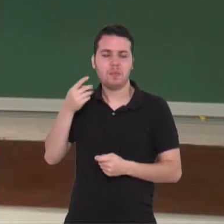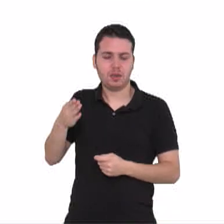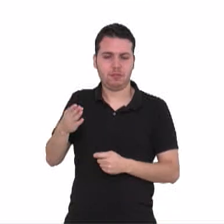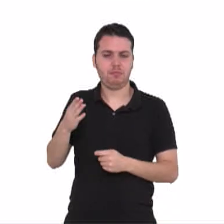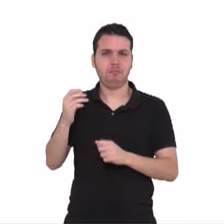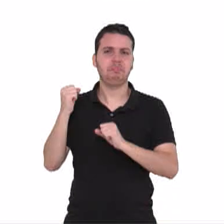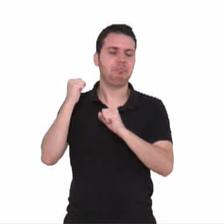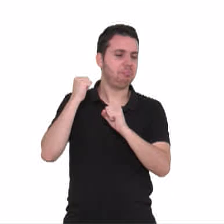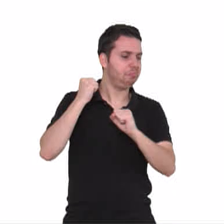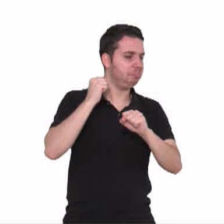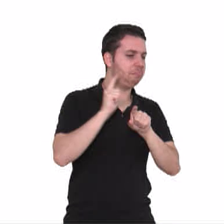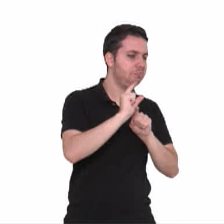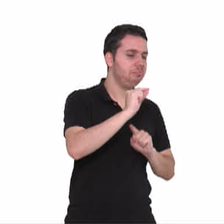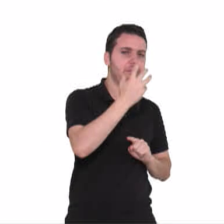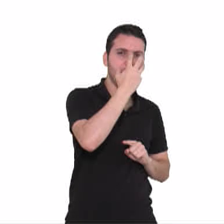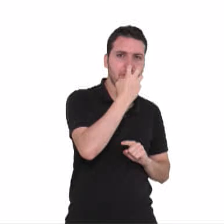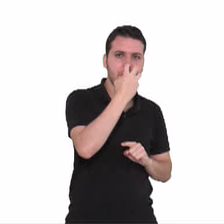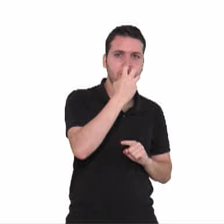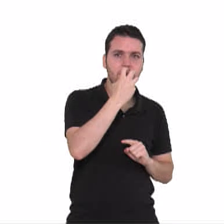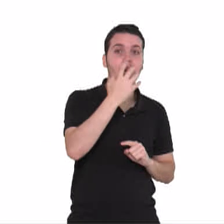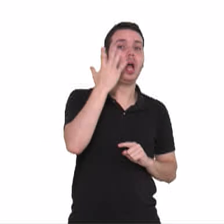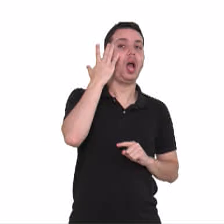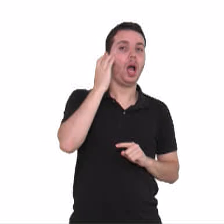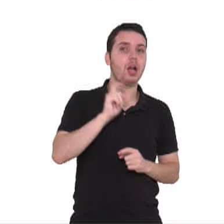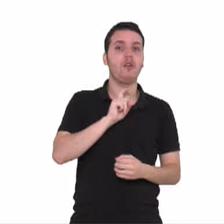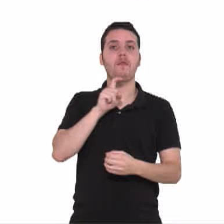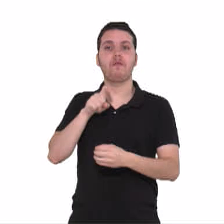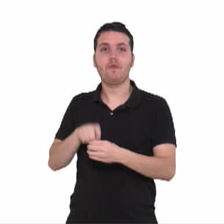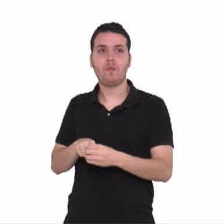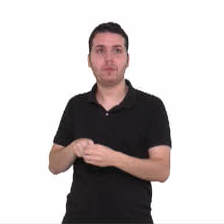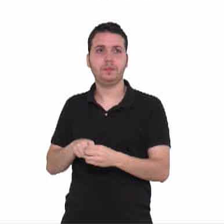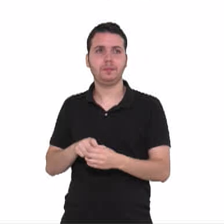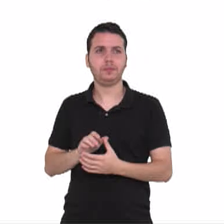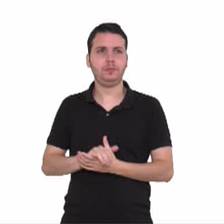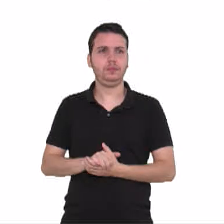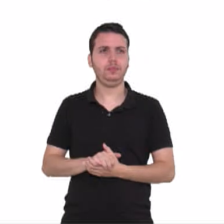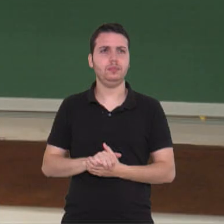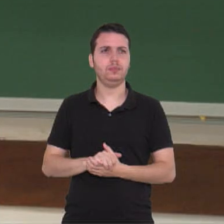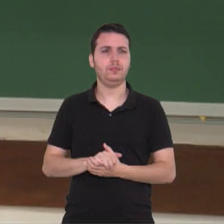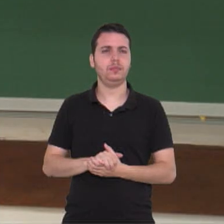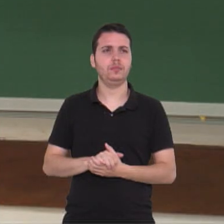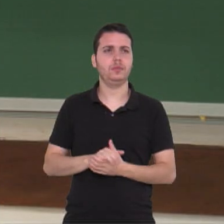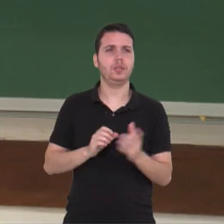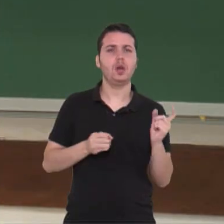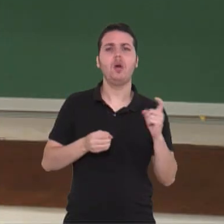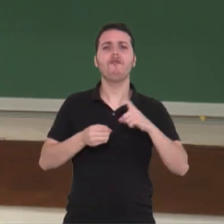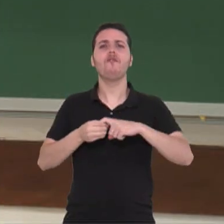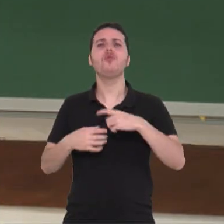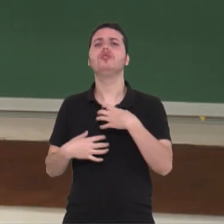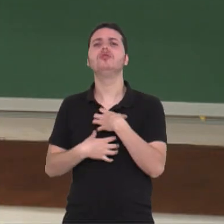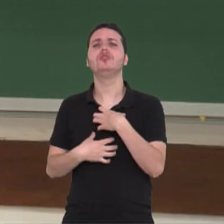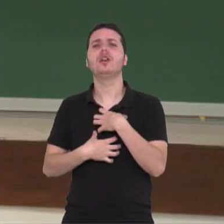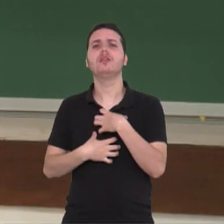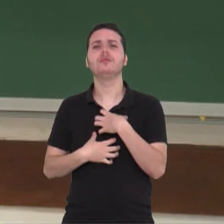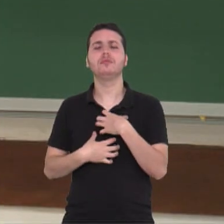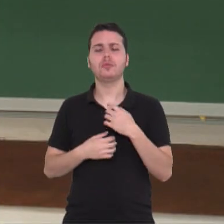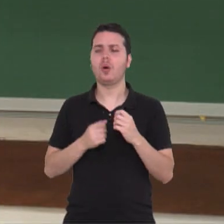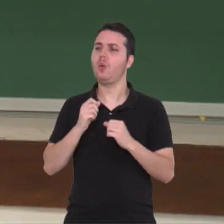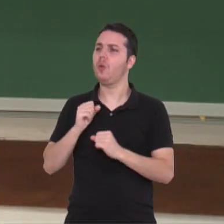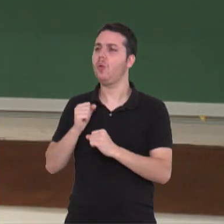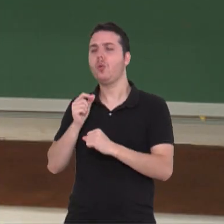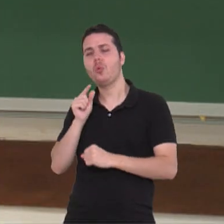anzol bravo. No outro dia ele voltou. O que, que ele... Nesse quadrinho aqui, ele voltou de que forma? Como que ele